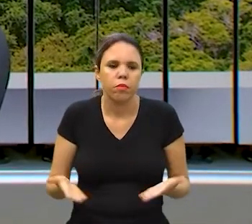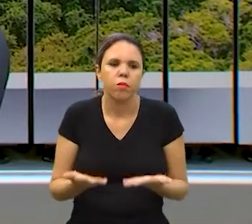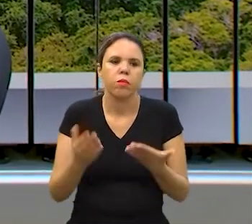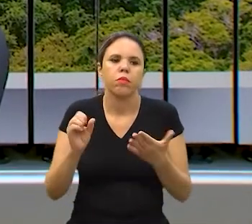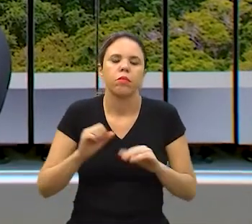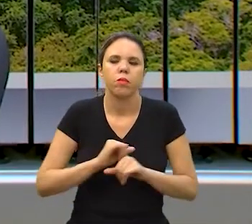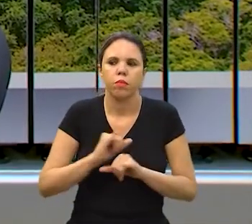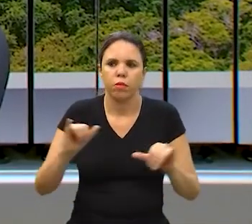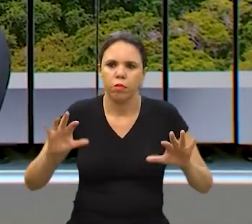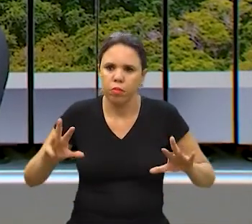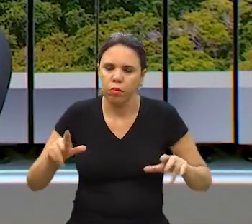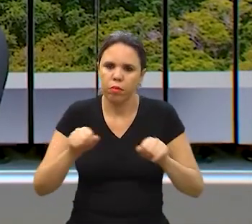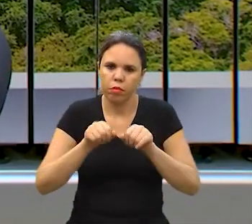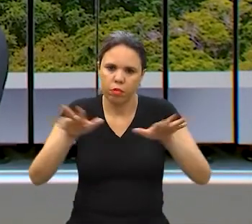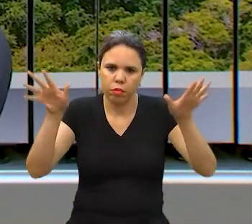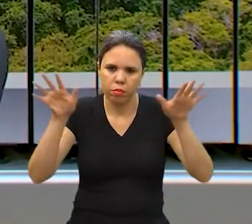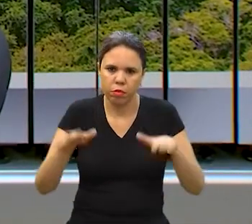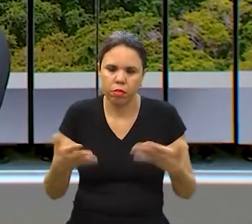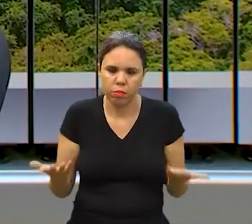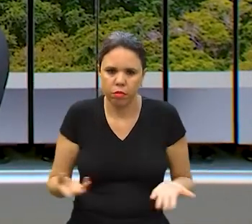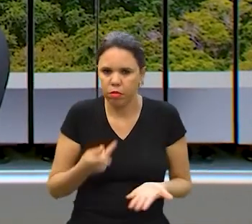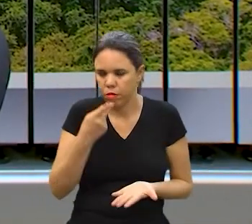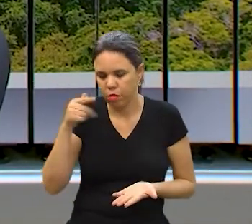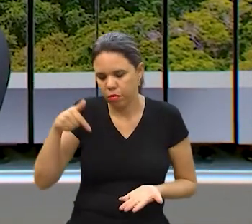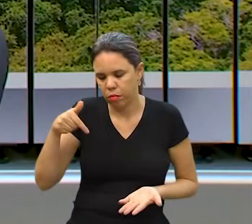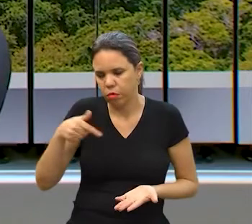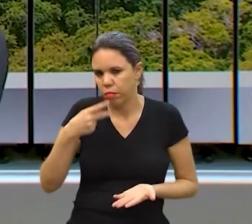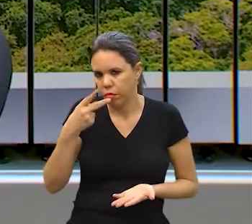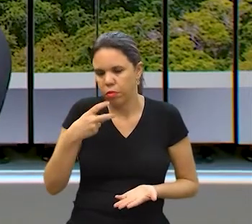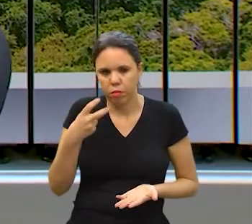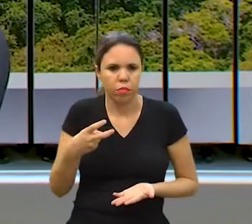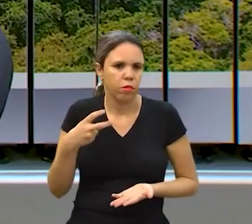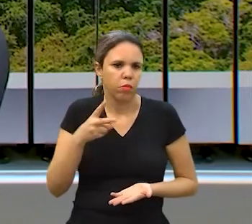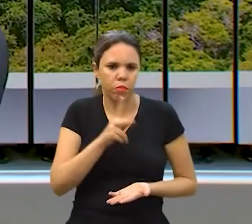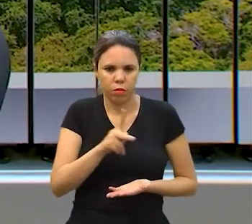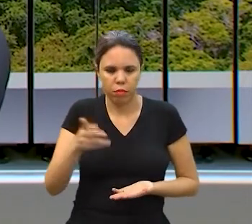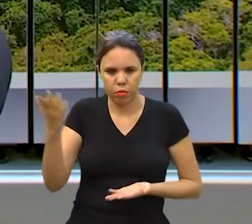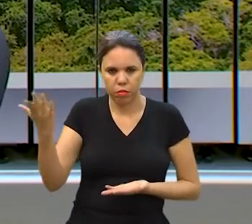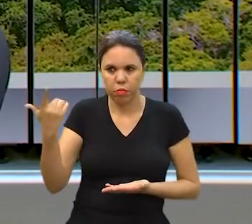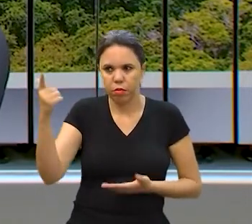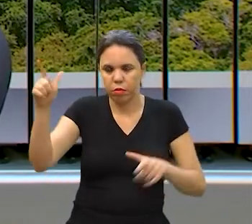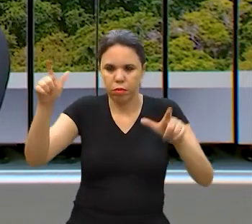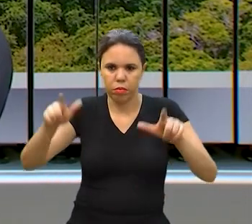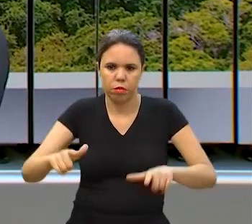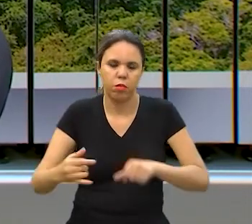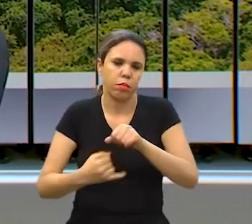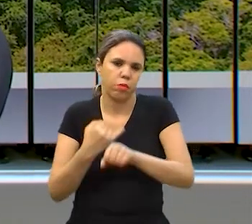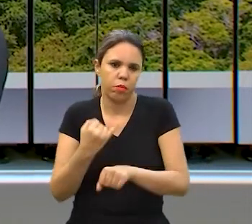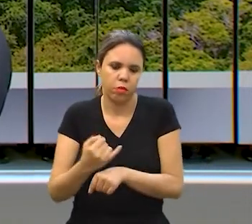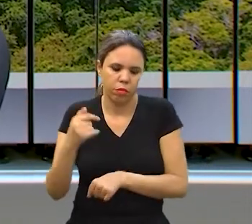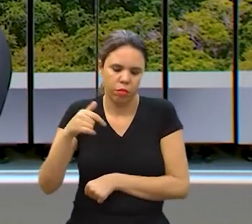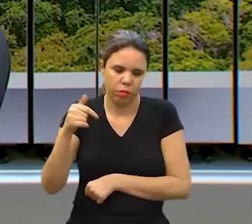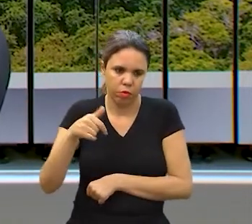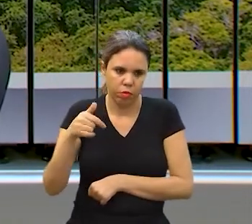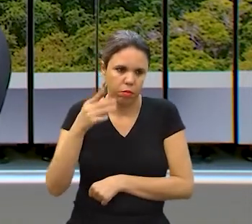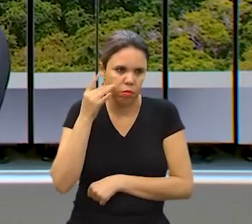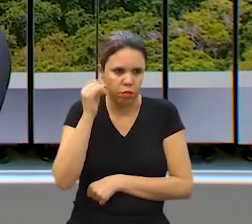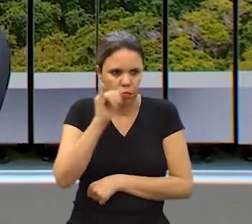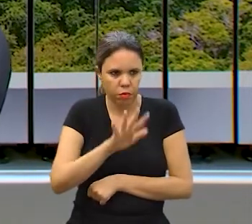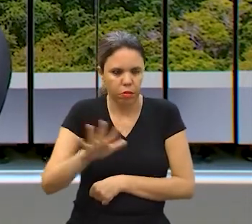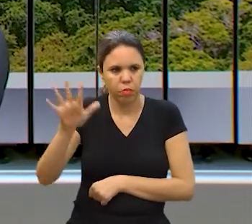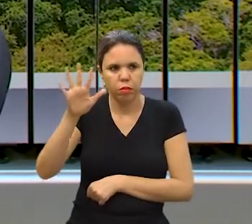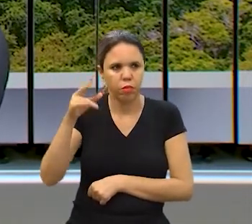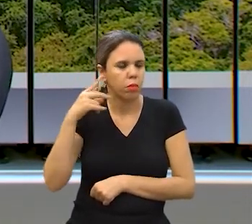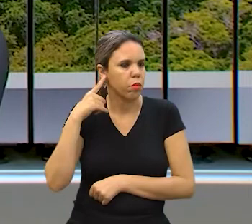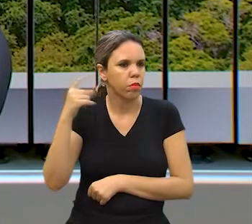possa ser levado, sim, para todos os lugares. Então, a gente está aqui falando, né, o professor está em outro local, mas a